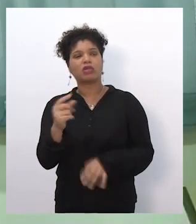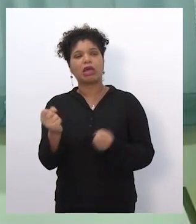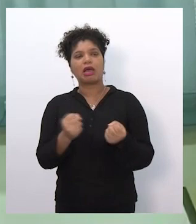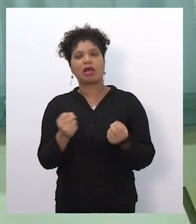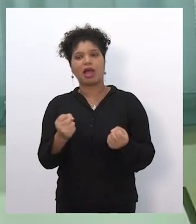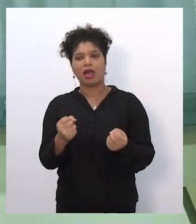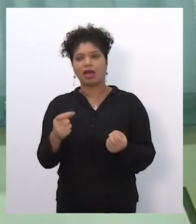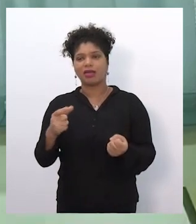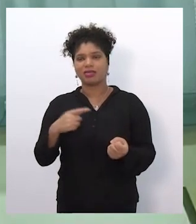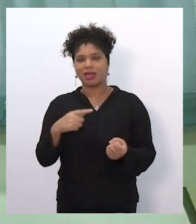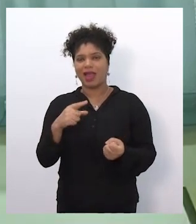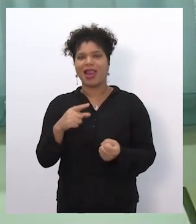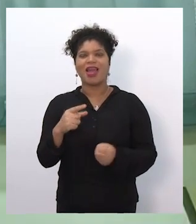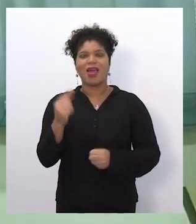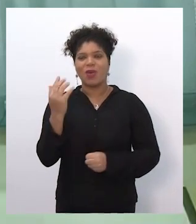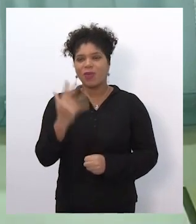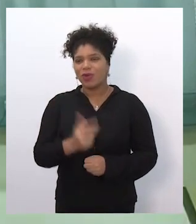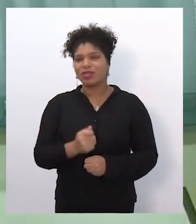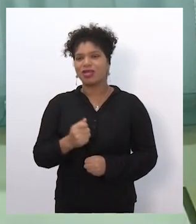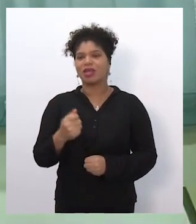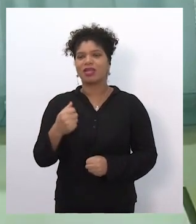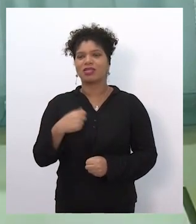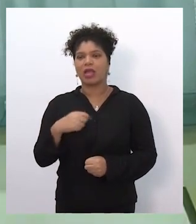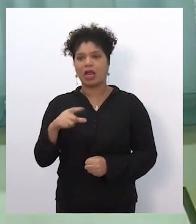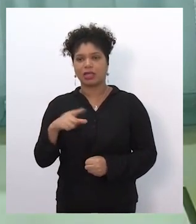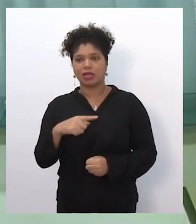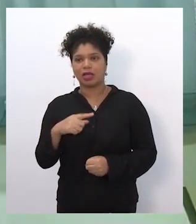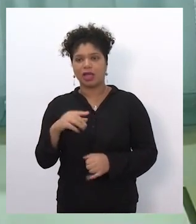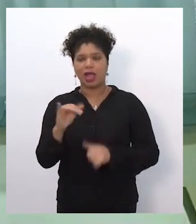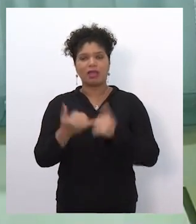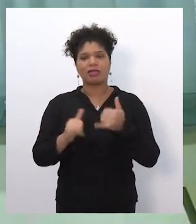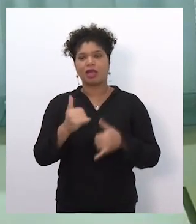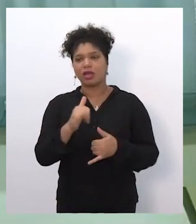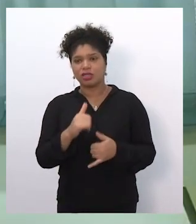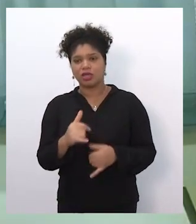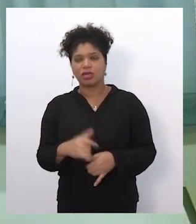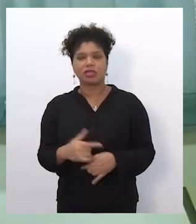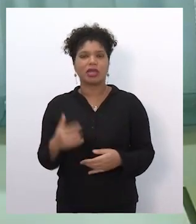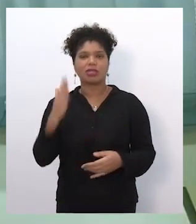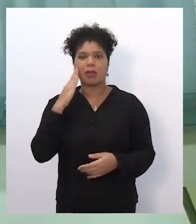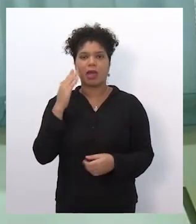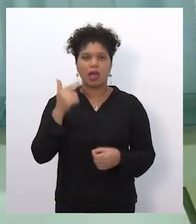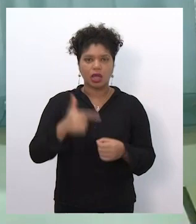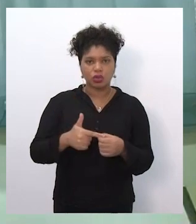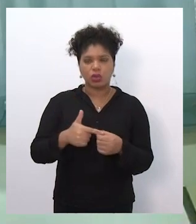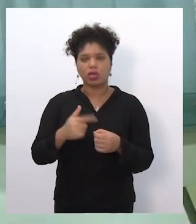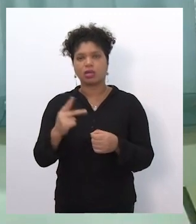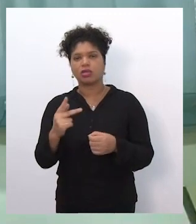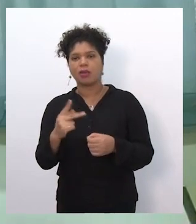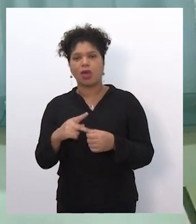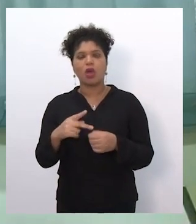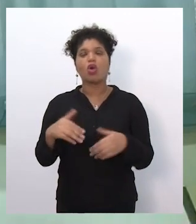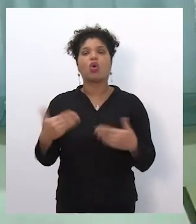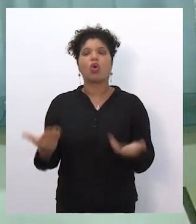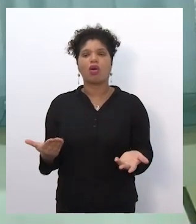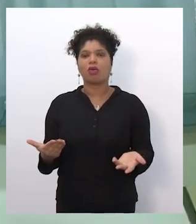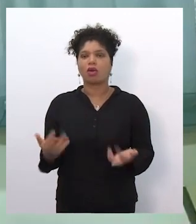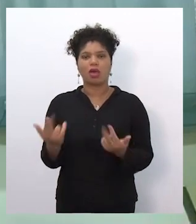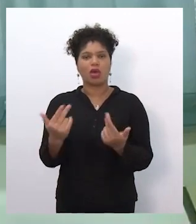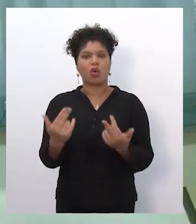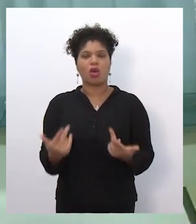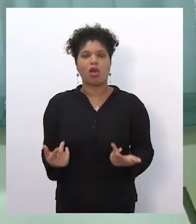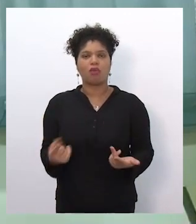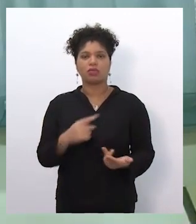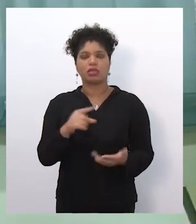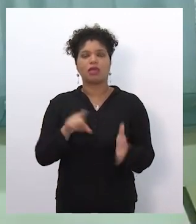híbrido, ele já tem... ele já funciona a energia, ele é flex, é a mesma coisa no caso, tá? A gente tem que fazer uma